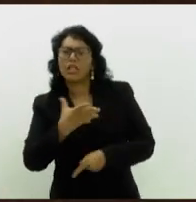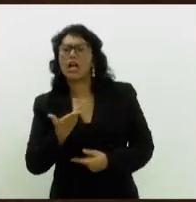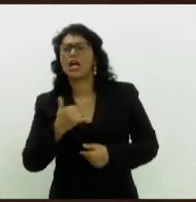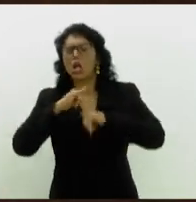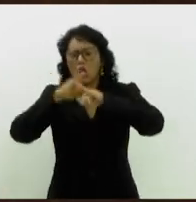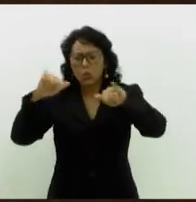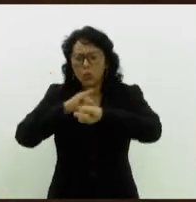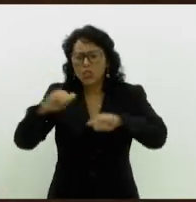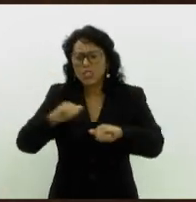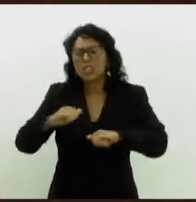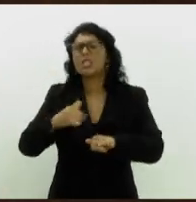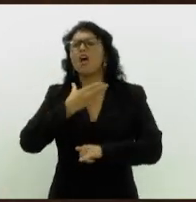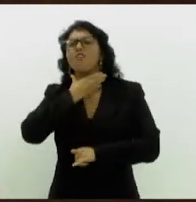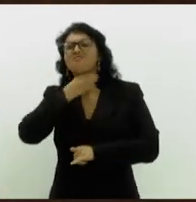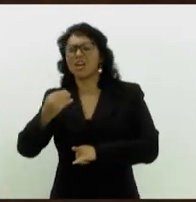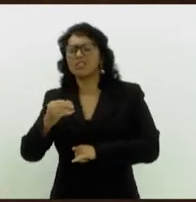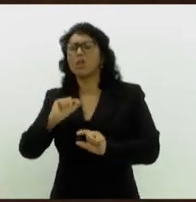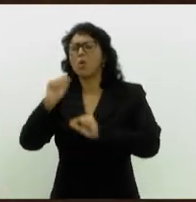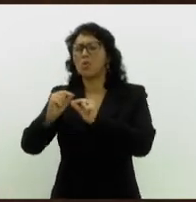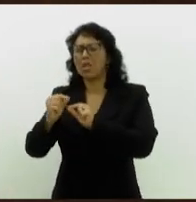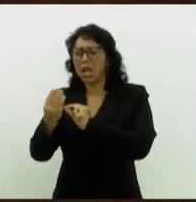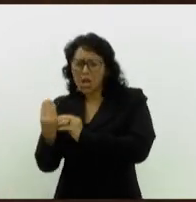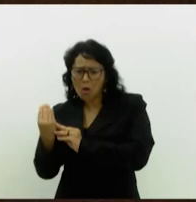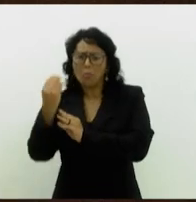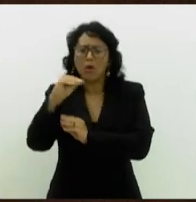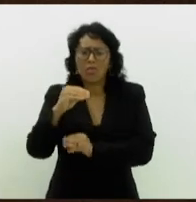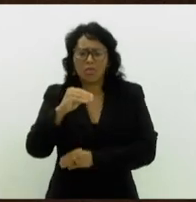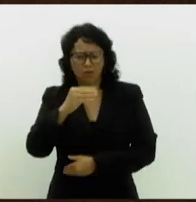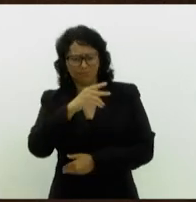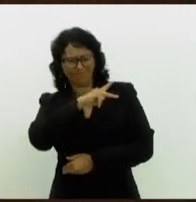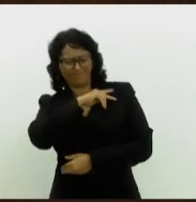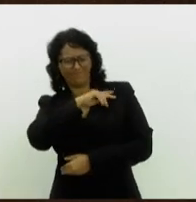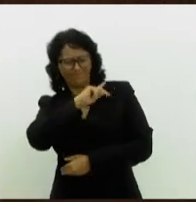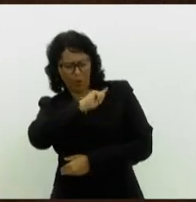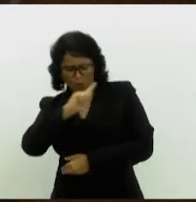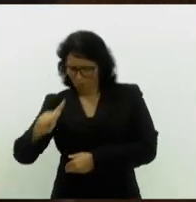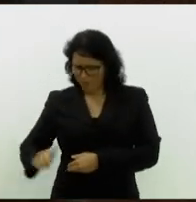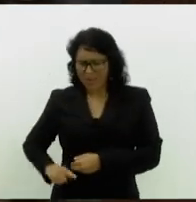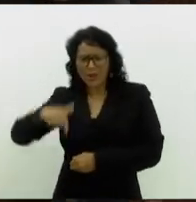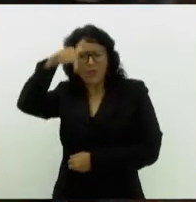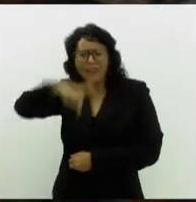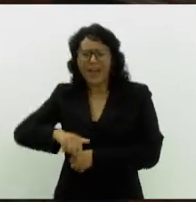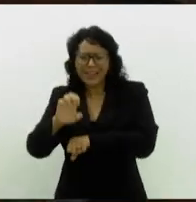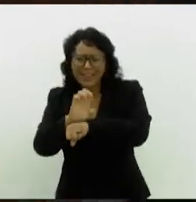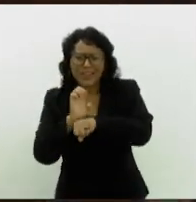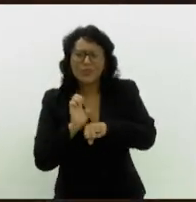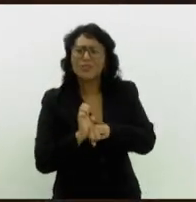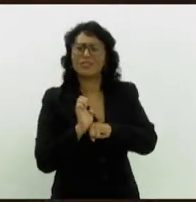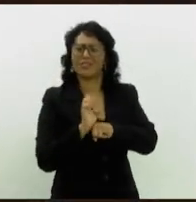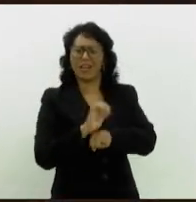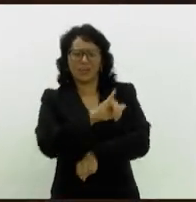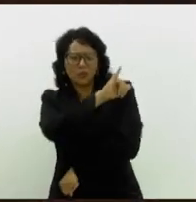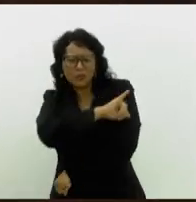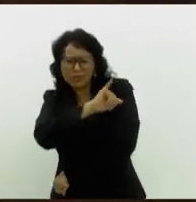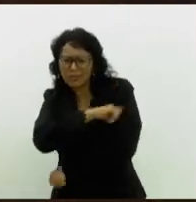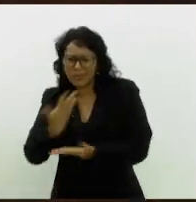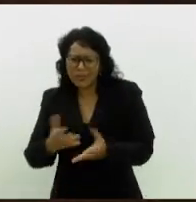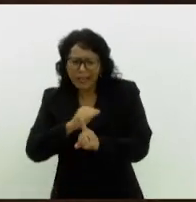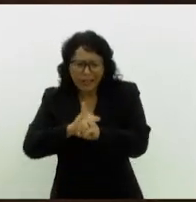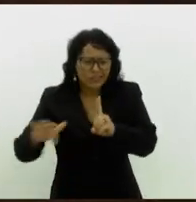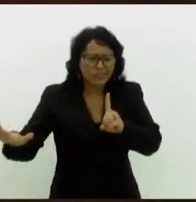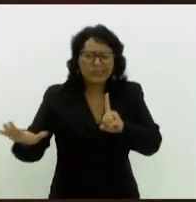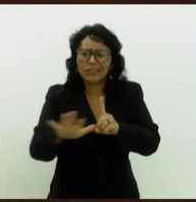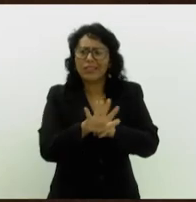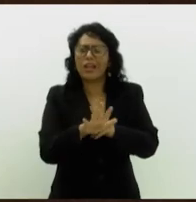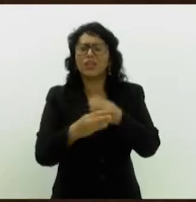feita do governador do Estado do Rio de Janeiro que deem a sociedade dar o calote na segunda